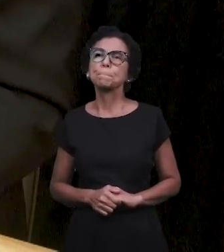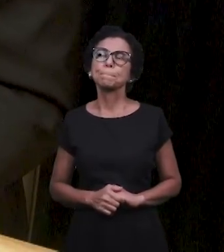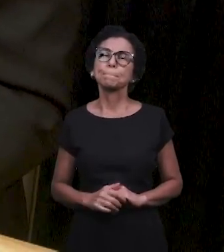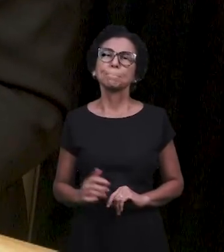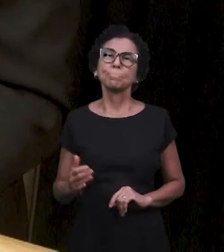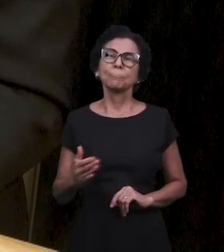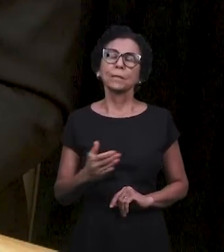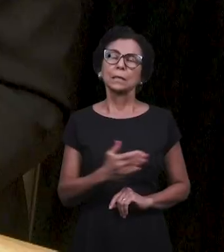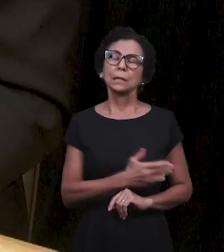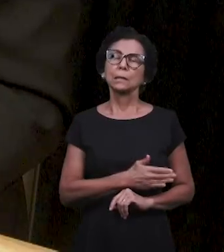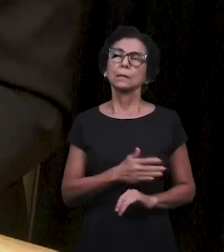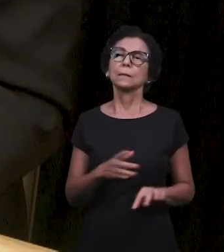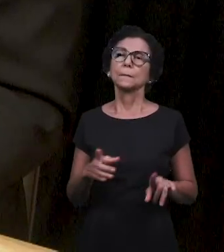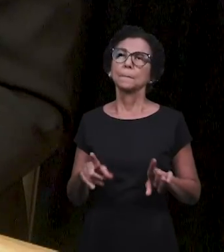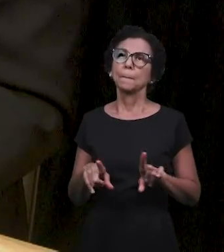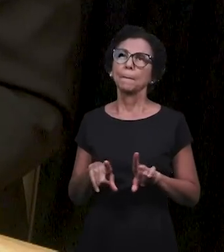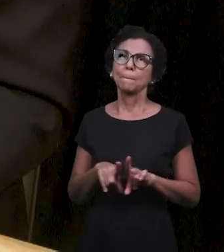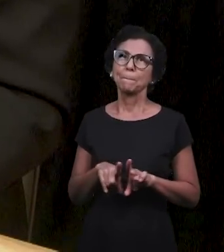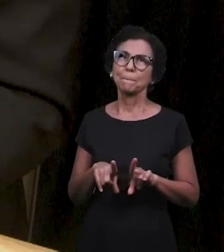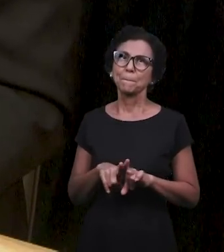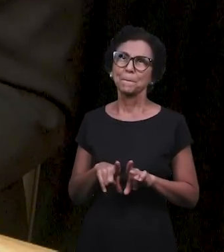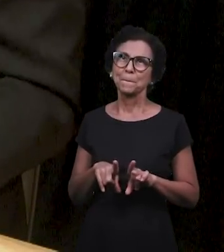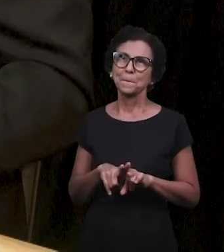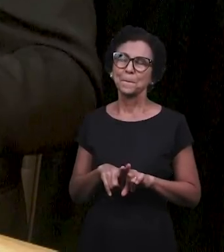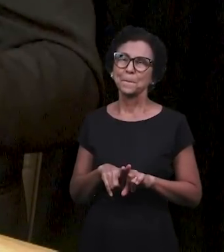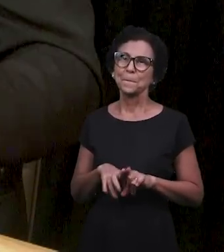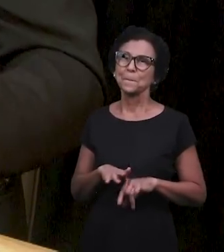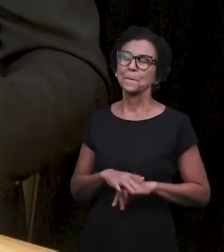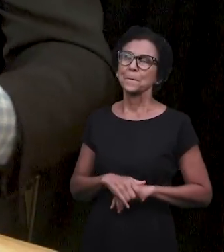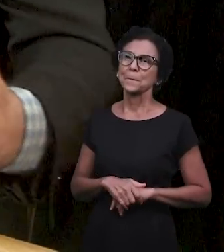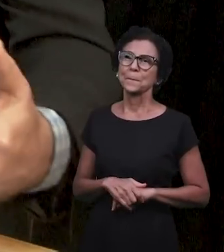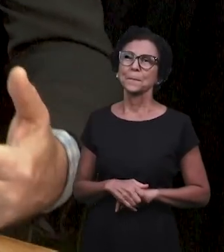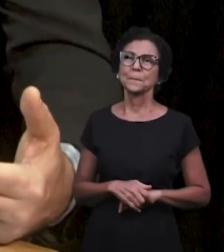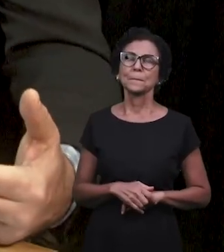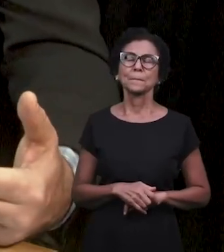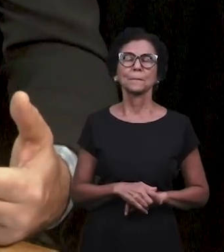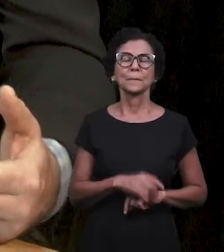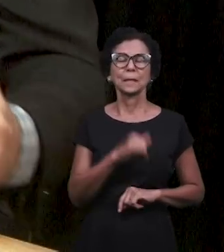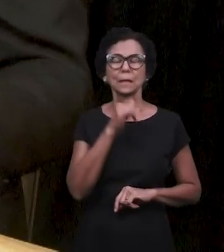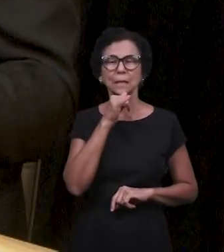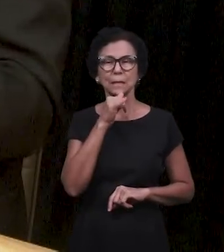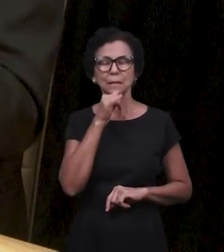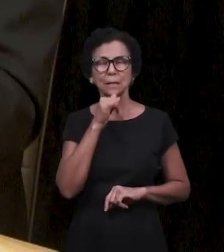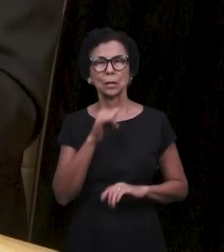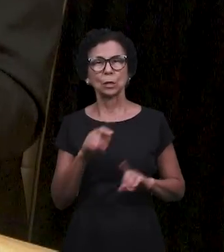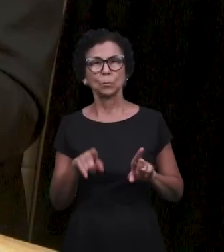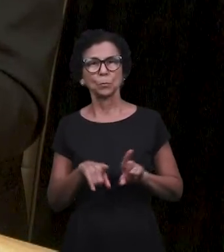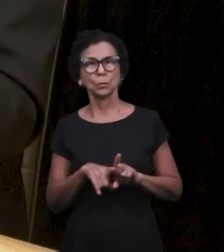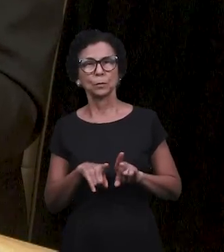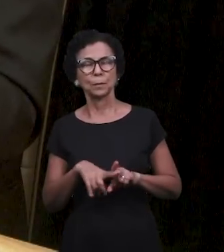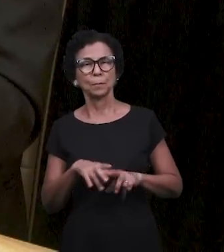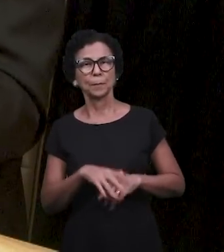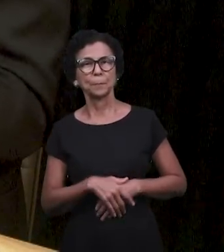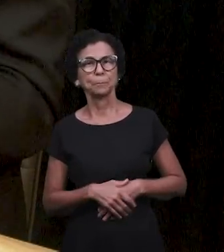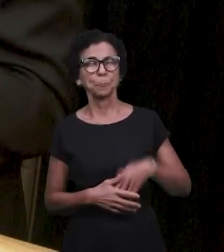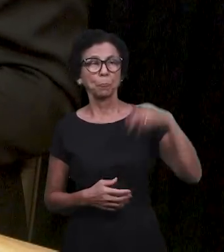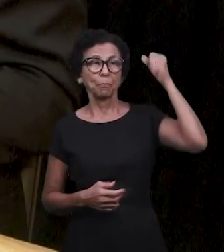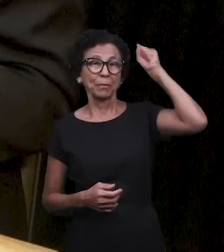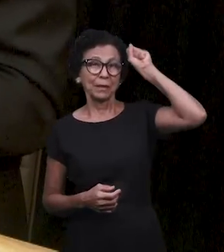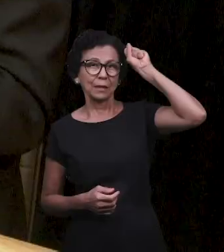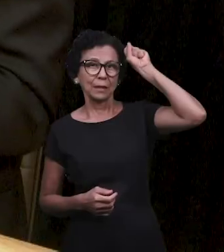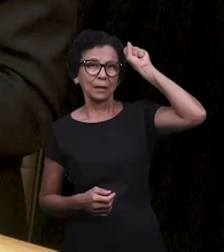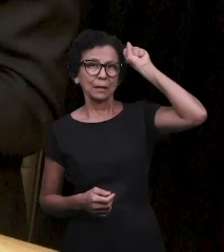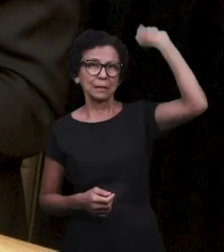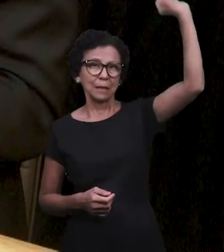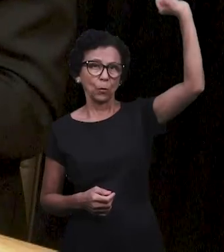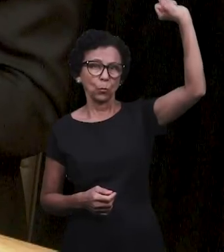o rei... Negocia, né? Traz o rei vivo, traz vacas, traz ovelhas, e não teve acordo ali, né? Então, por quê?